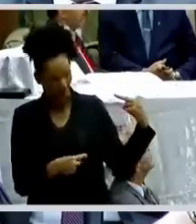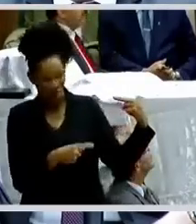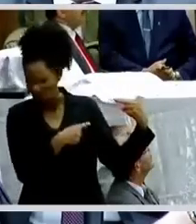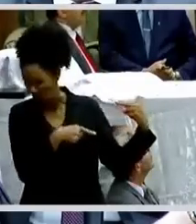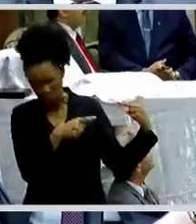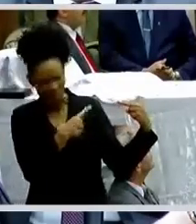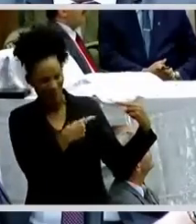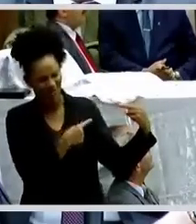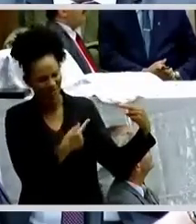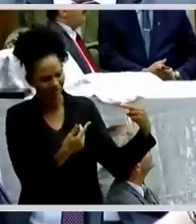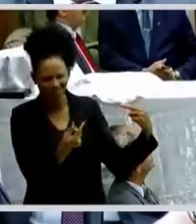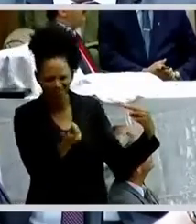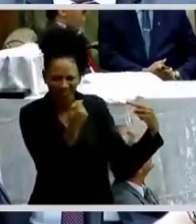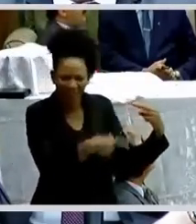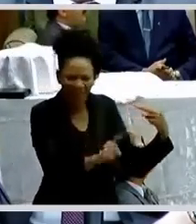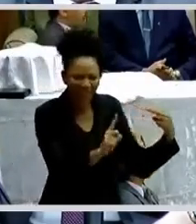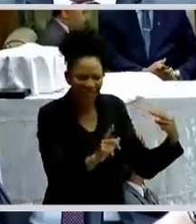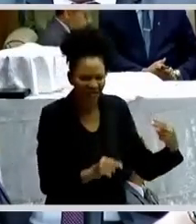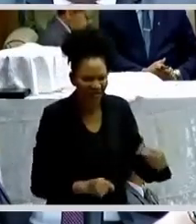todos